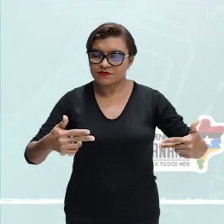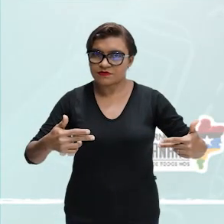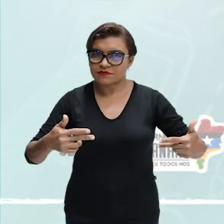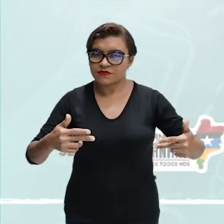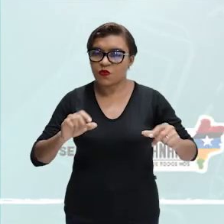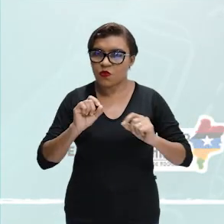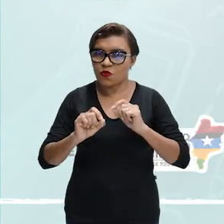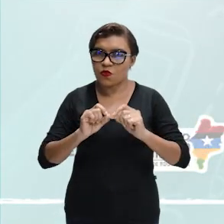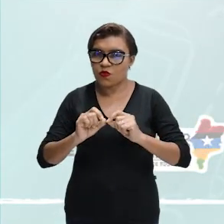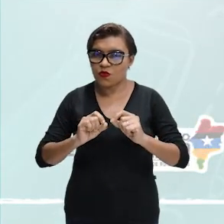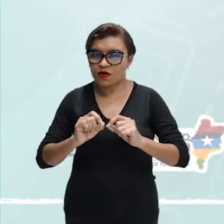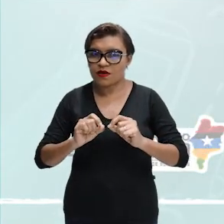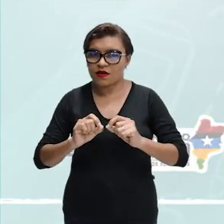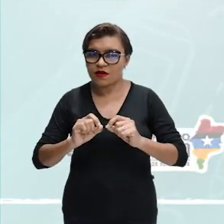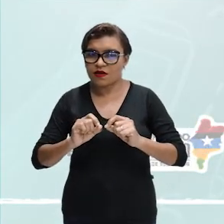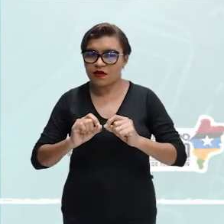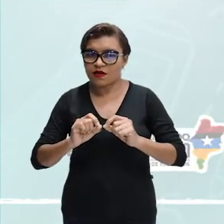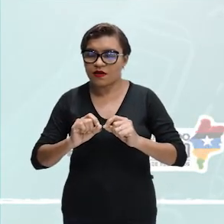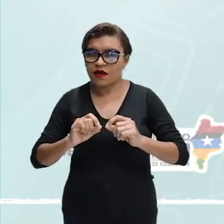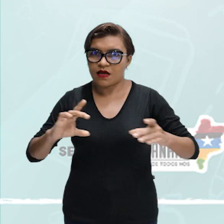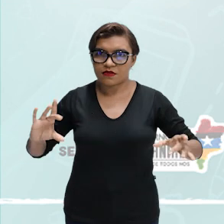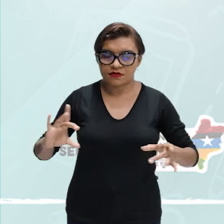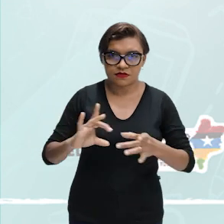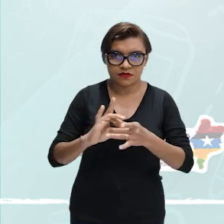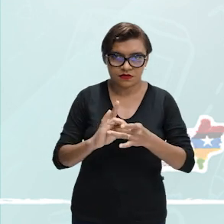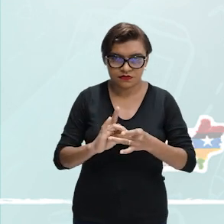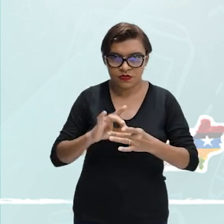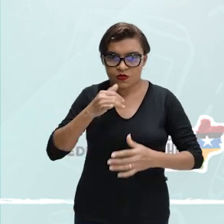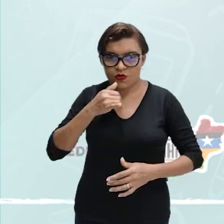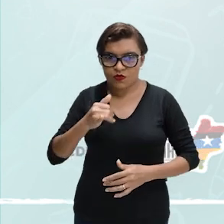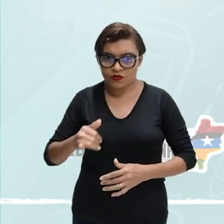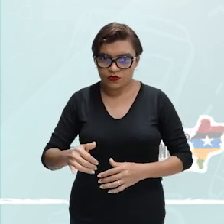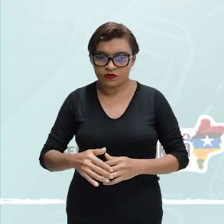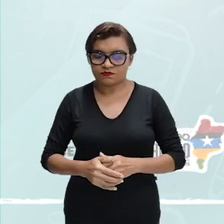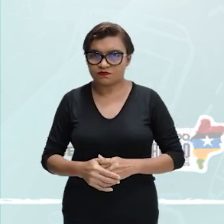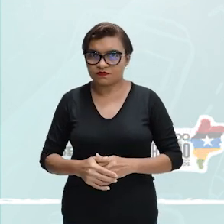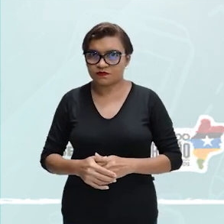materiais semicondutores, eles estão mais presentes no nosso dia a dia,